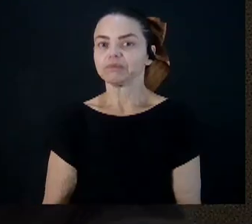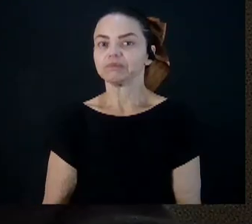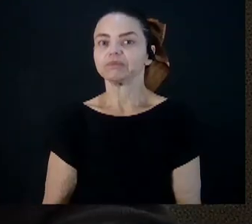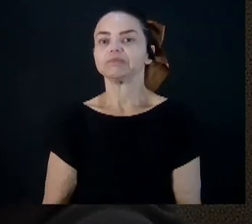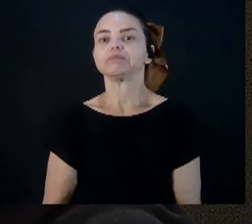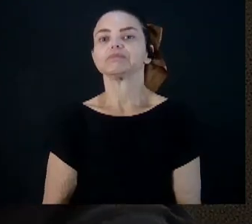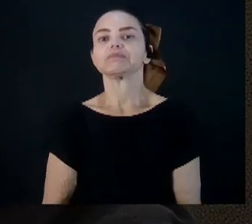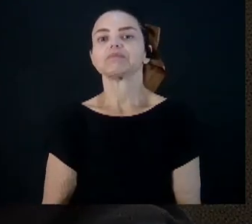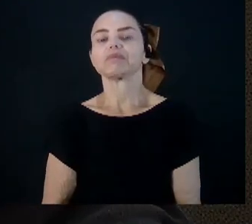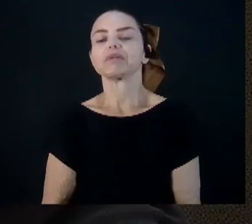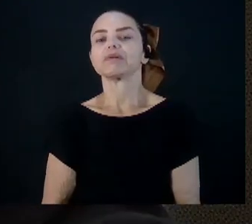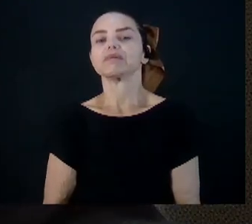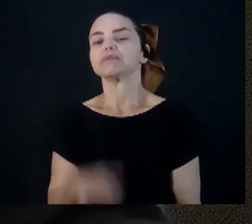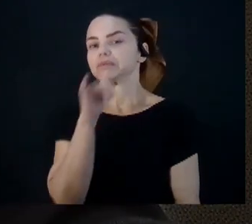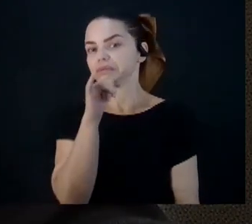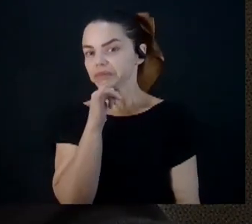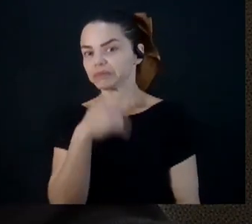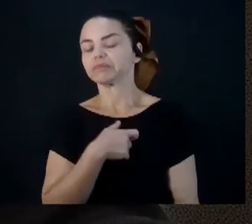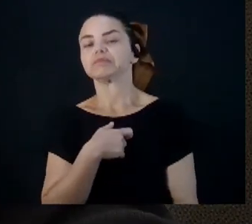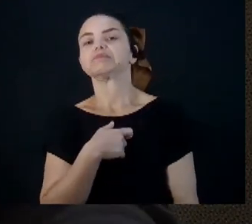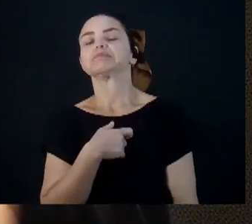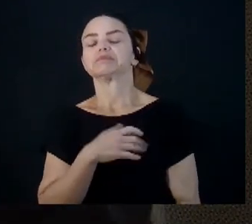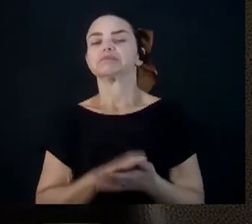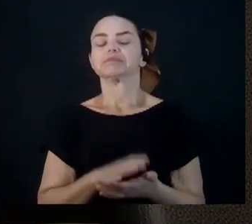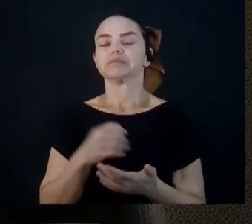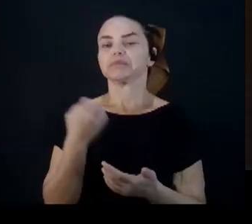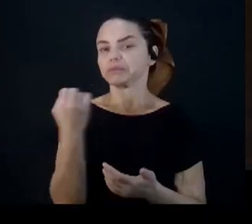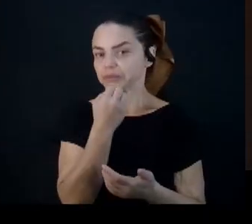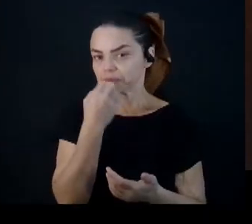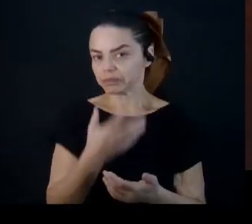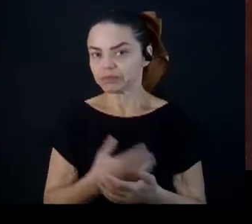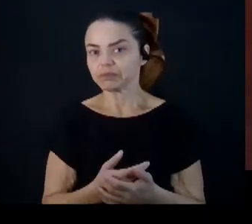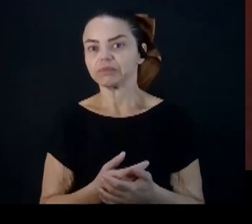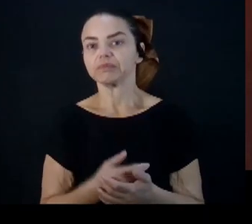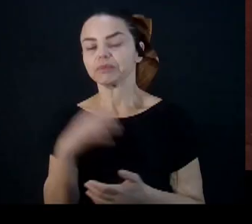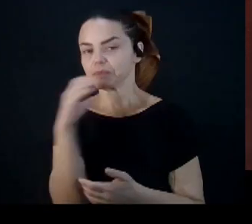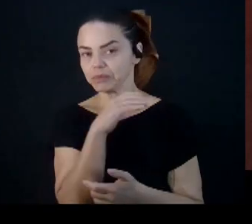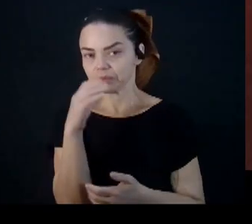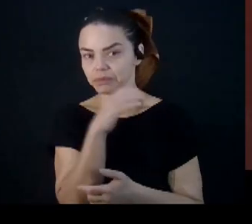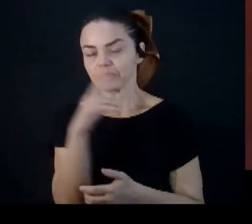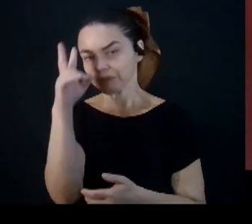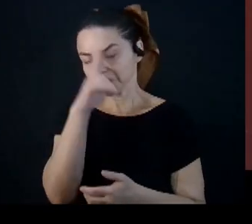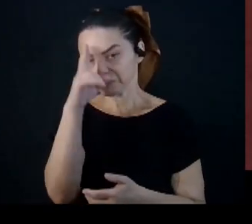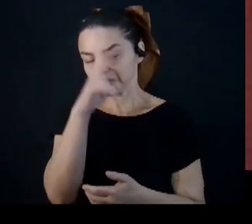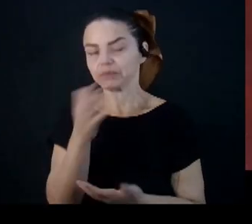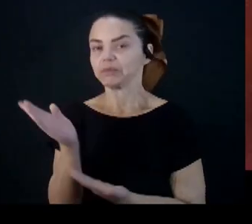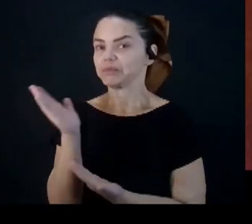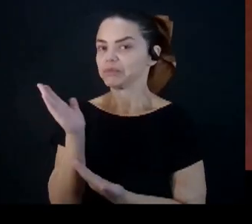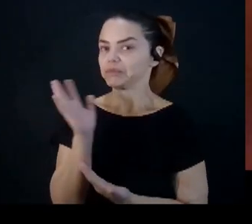O exemplo que vai saltar mais rapidamente a memória é o exemplo,